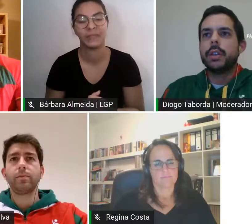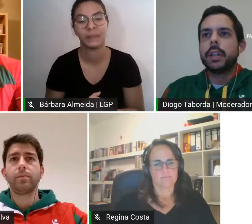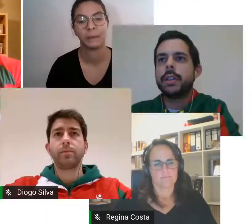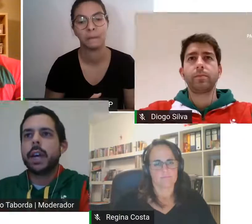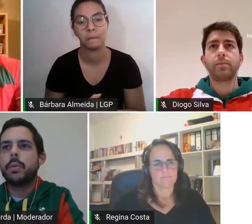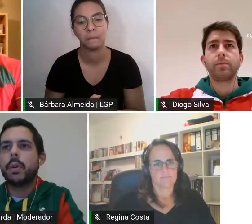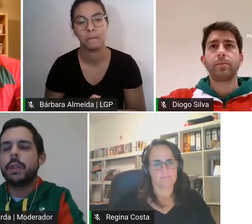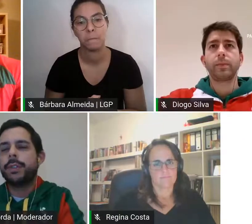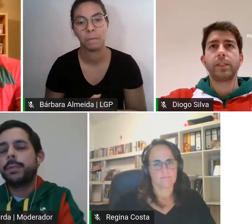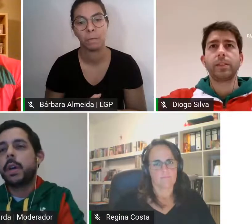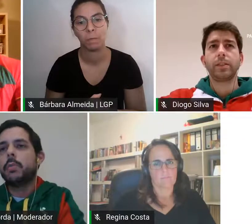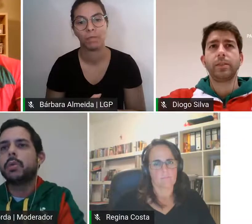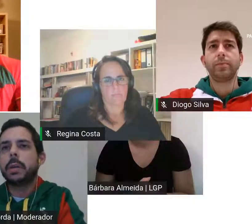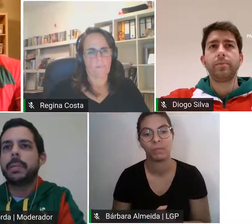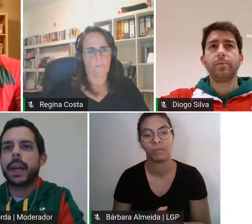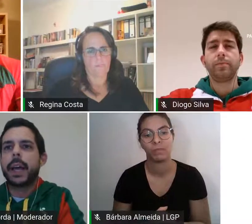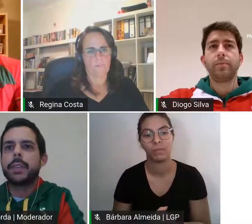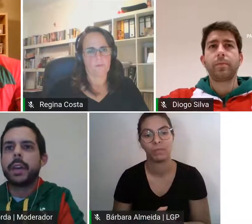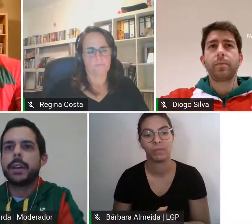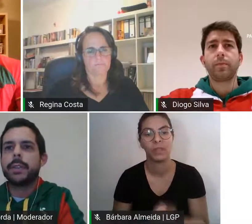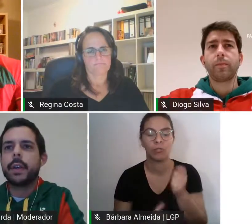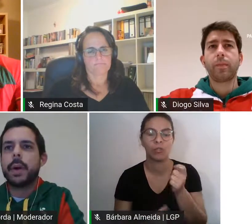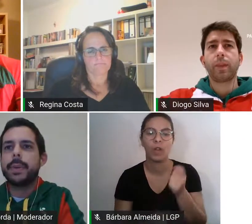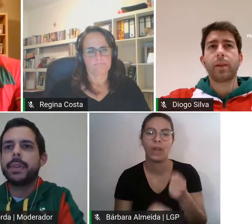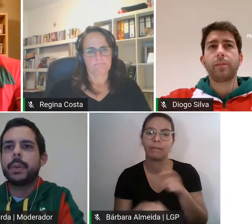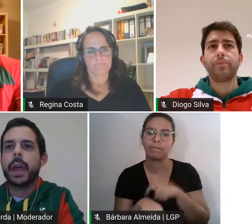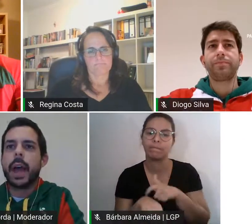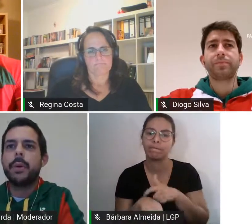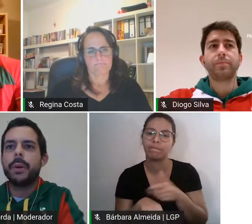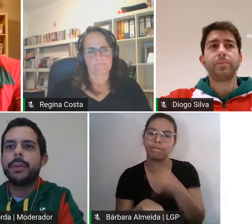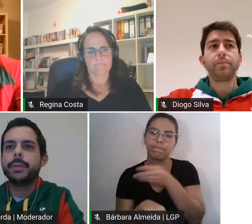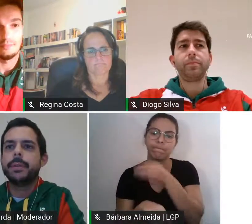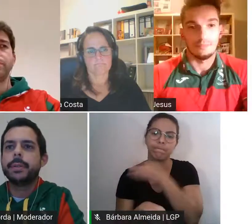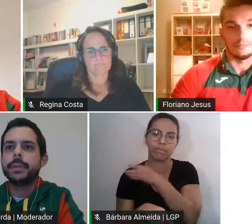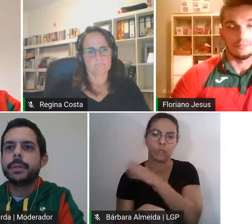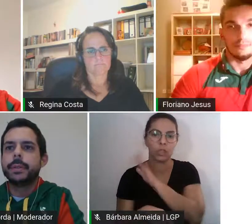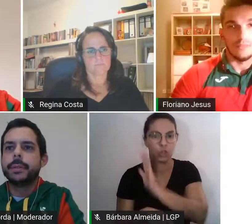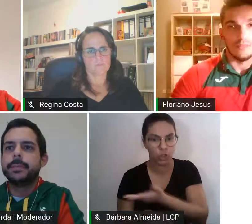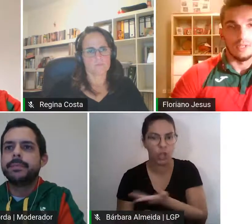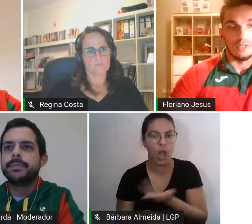Mas já de há um bom tempo para cá que já regressaram à pista, não é? À água.